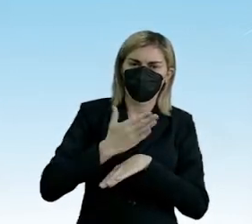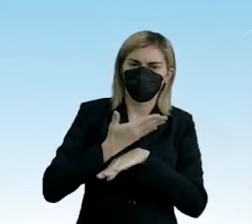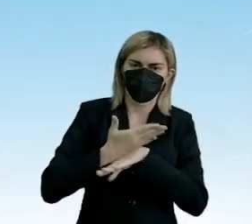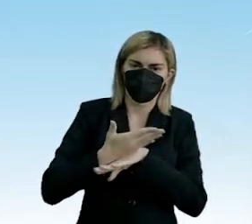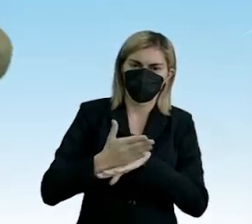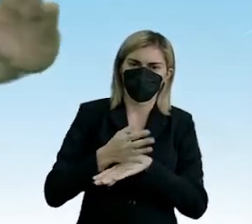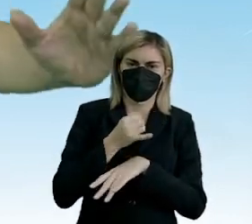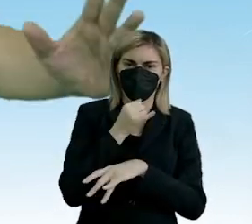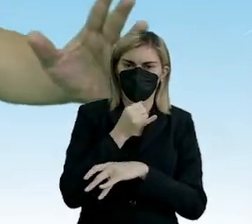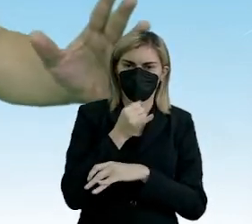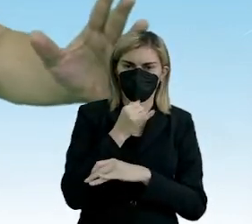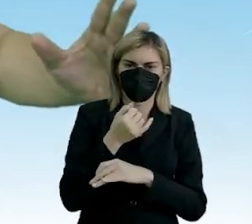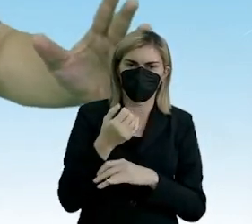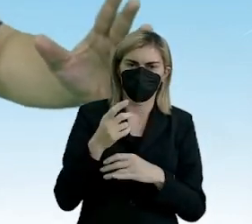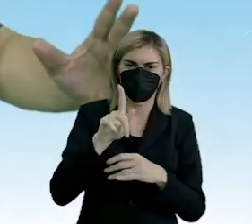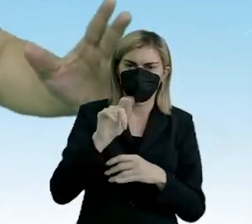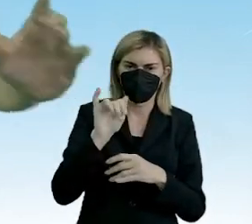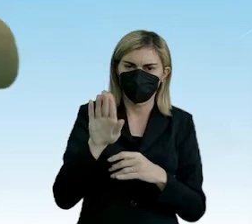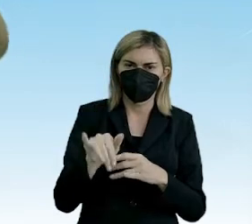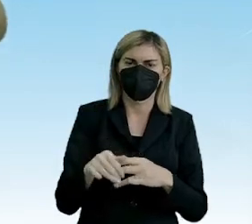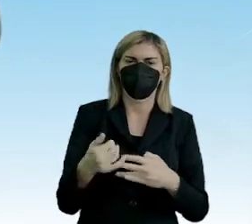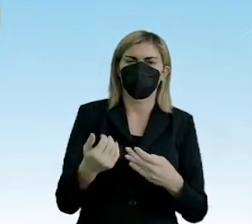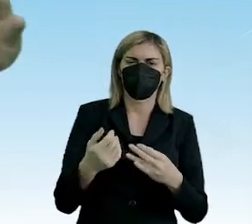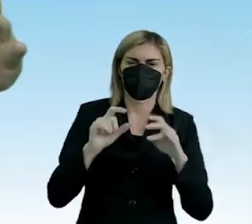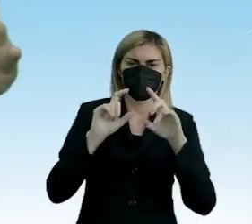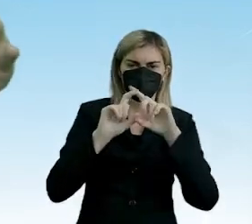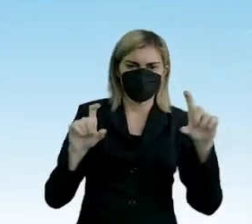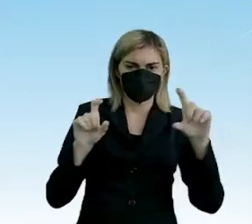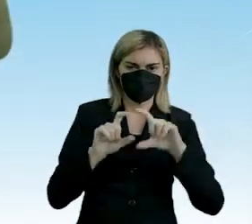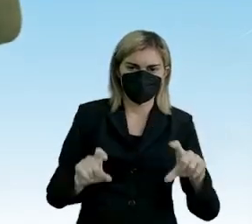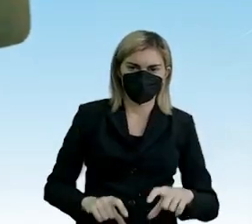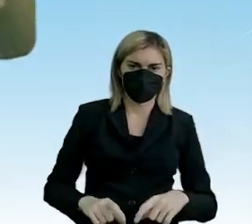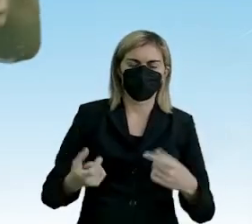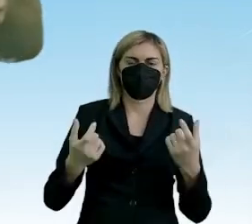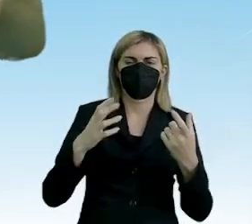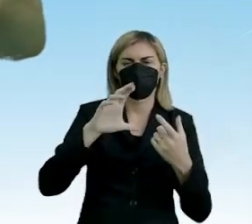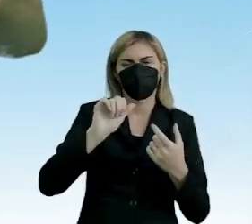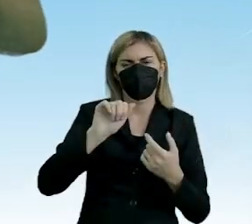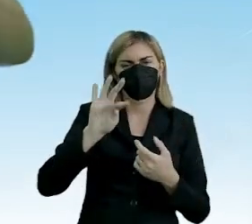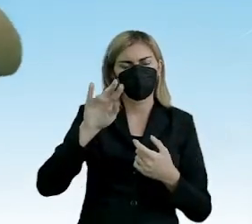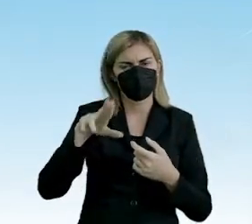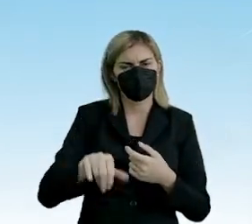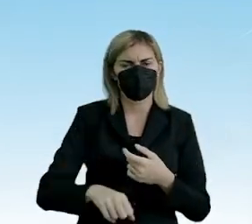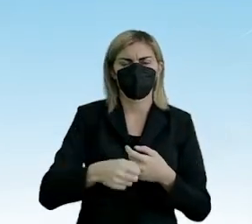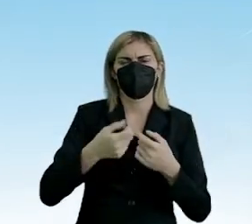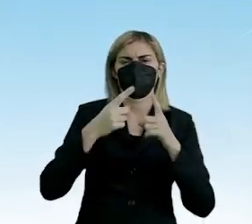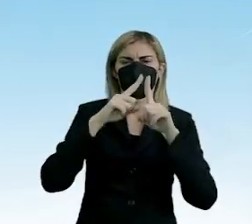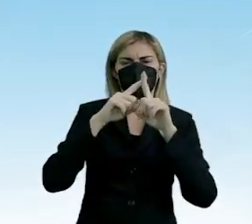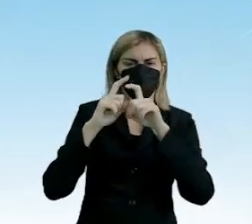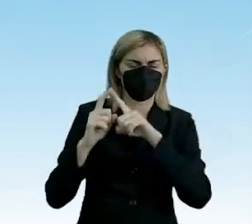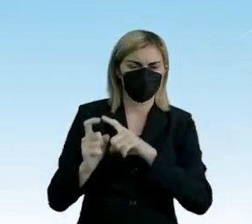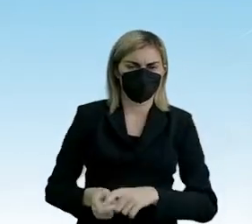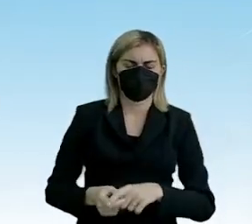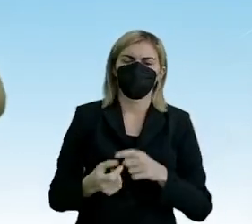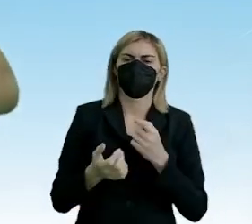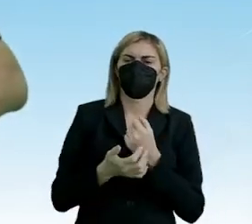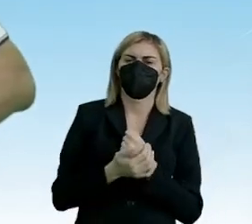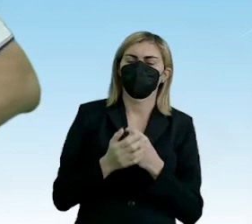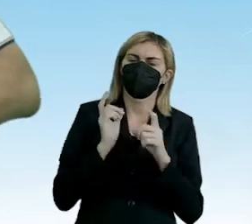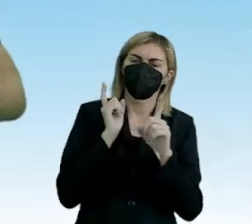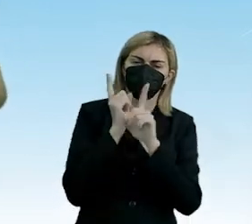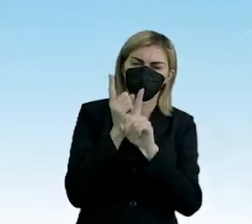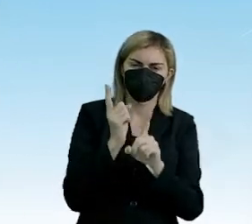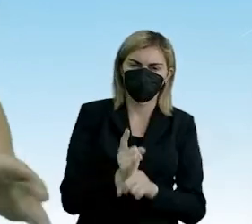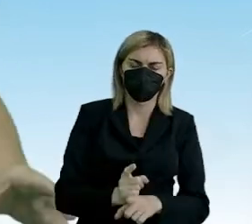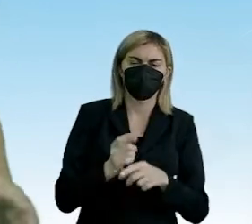observar o gibi, certo? As tirinhas, os cartuns, as charges, aí nós encontramos o